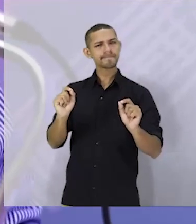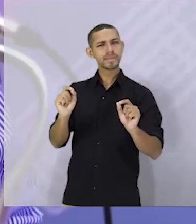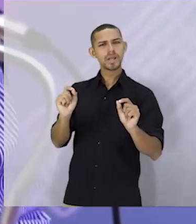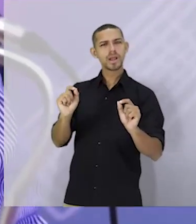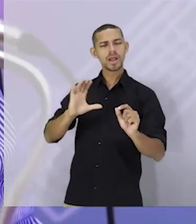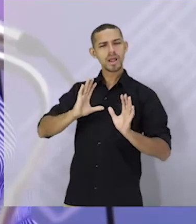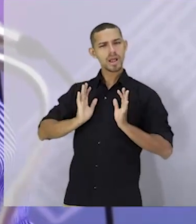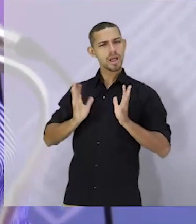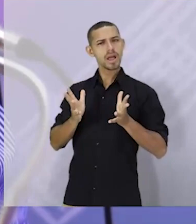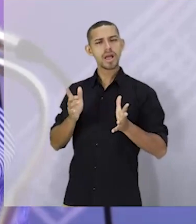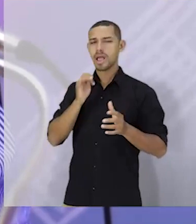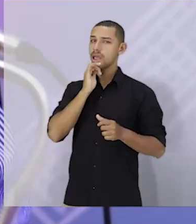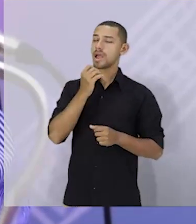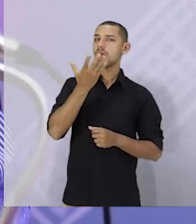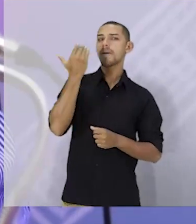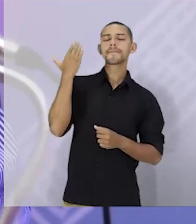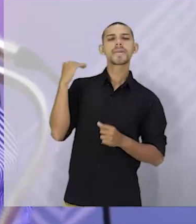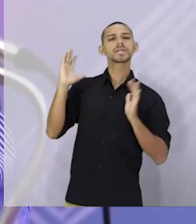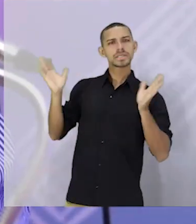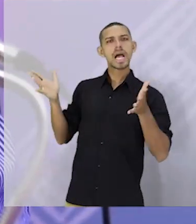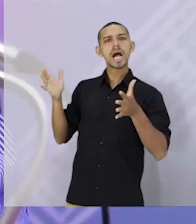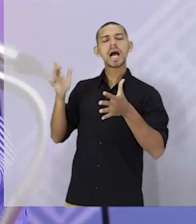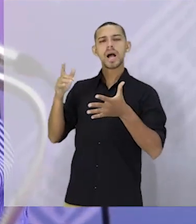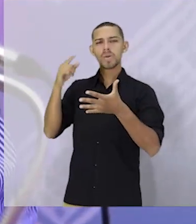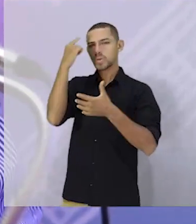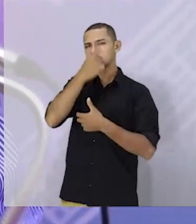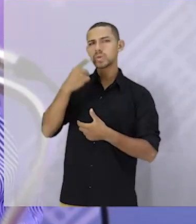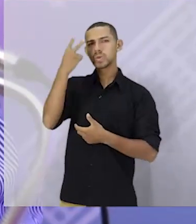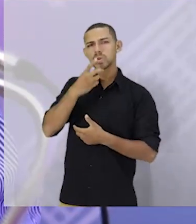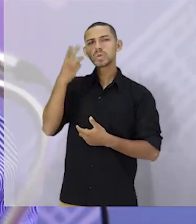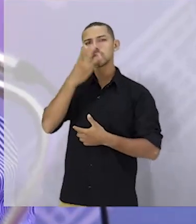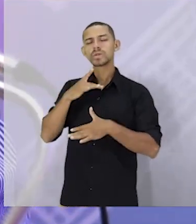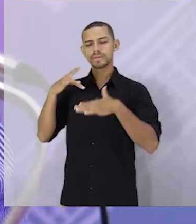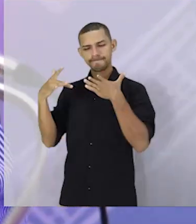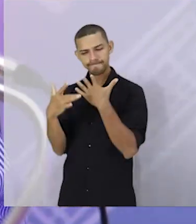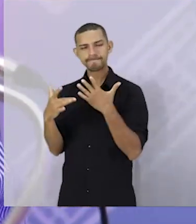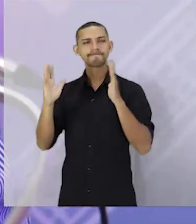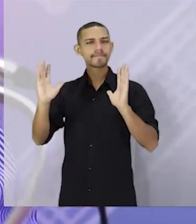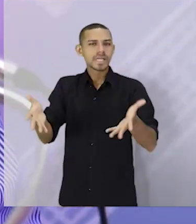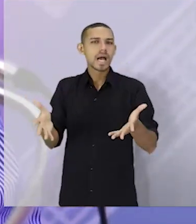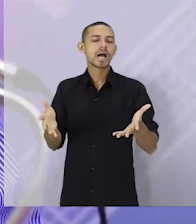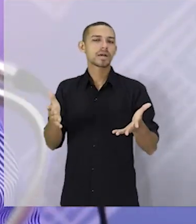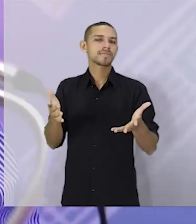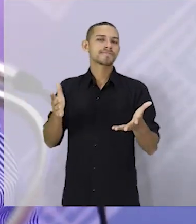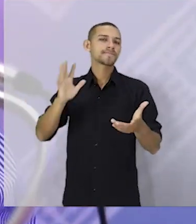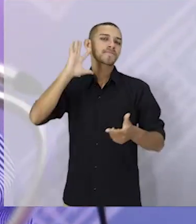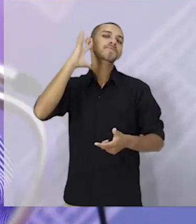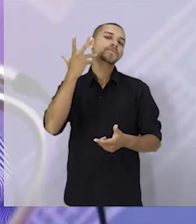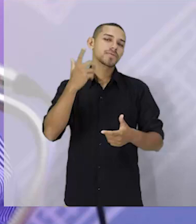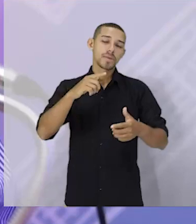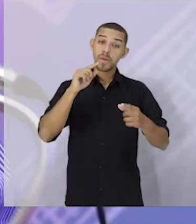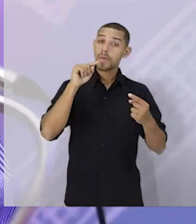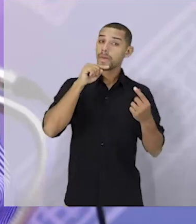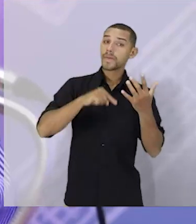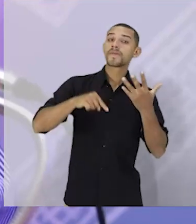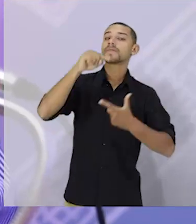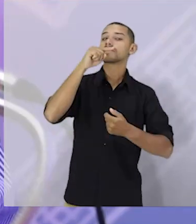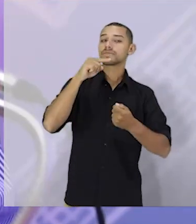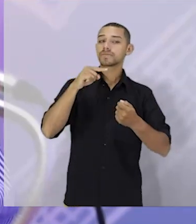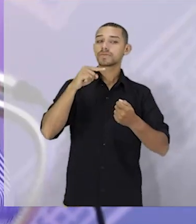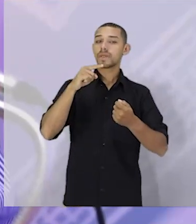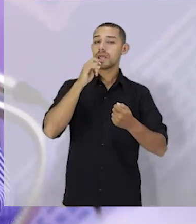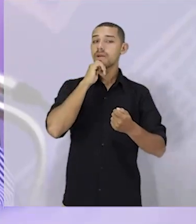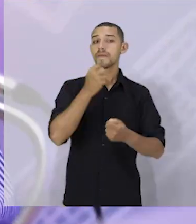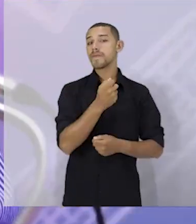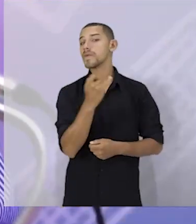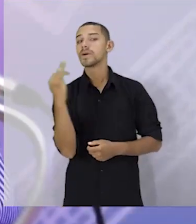passavam, né, essa boa parte aí nas redes sociais. E por conta da pandemia, isso ficou